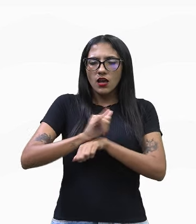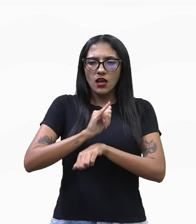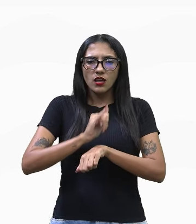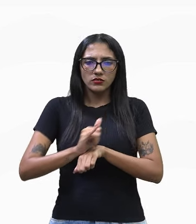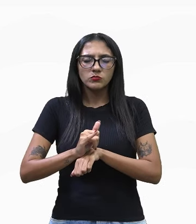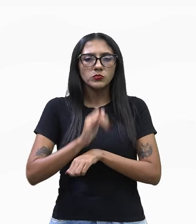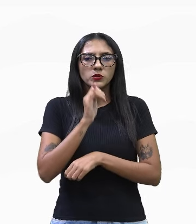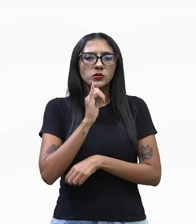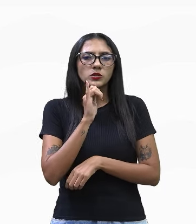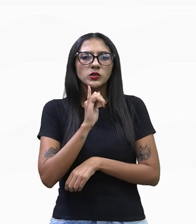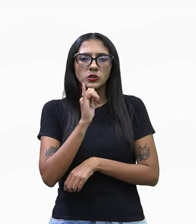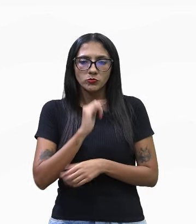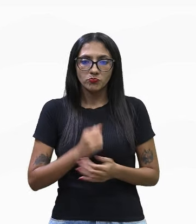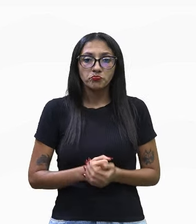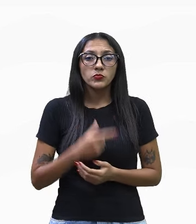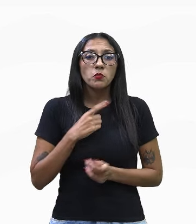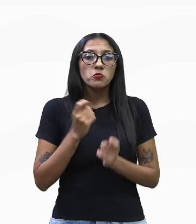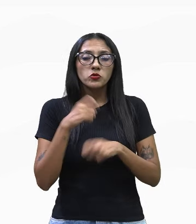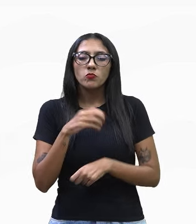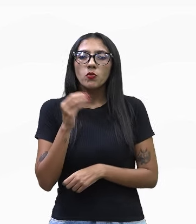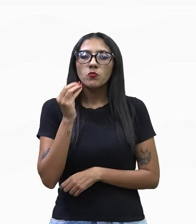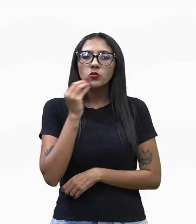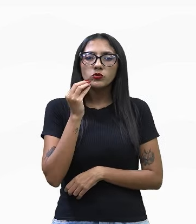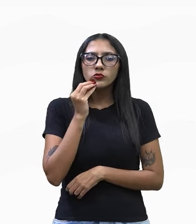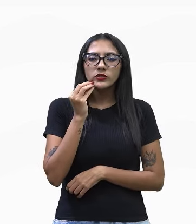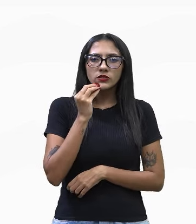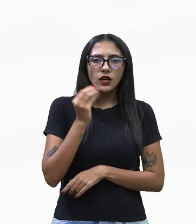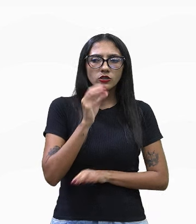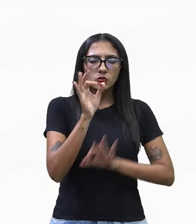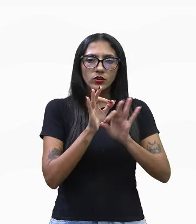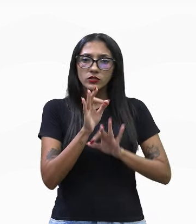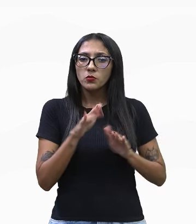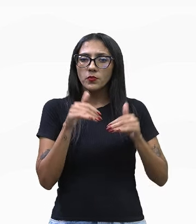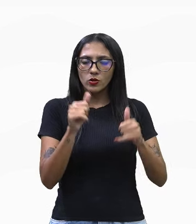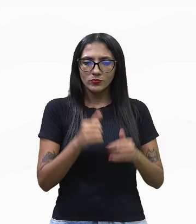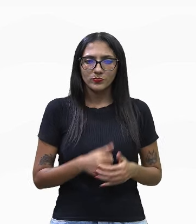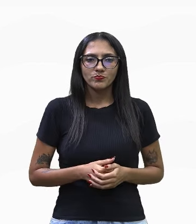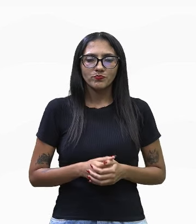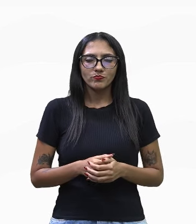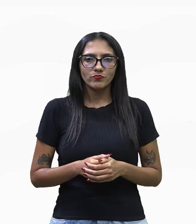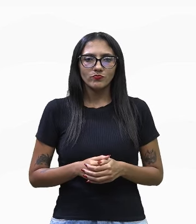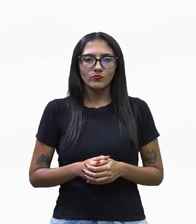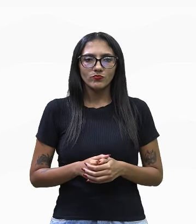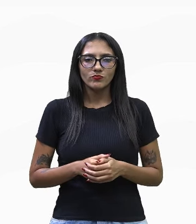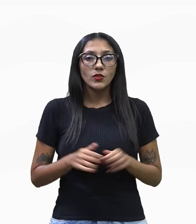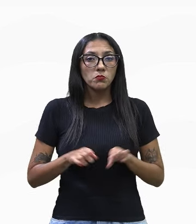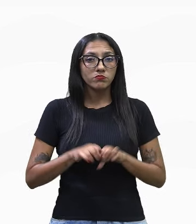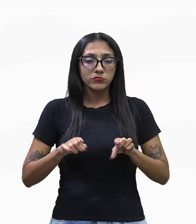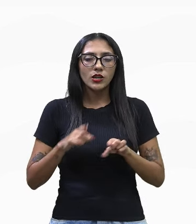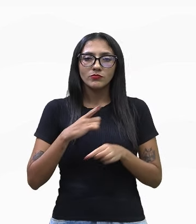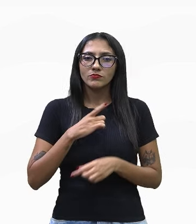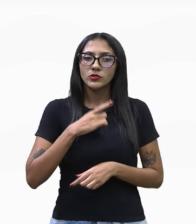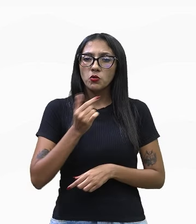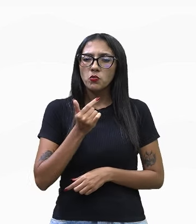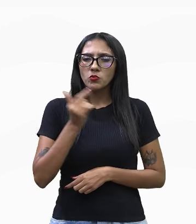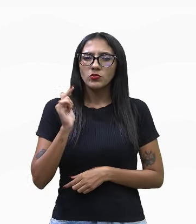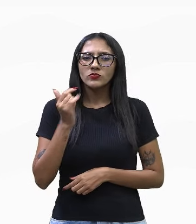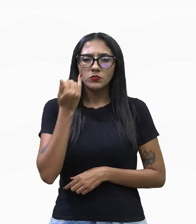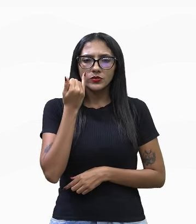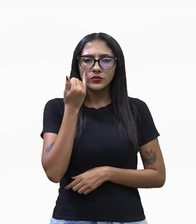fornecer uma base factual para decisões mas são os únicos não tem mais tem mais também acompanha aí ó